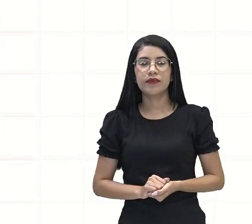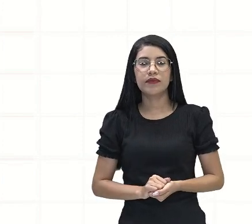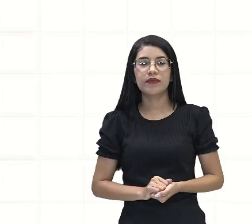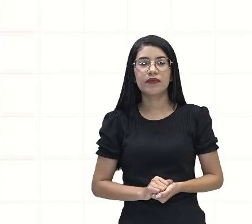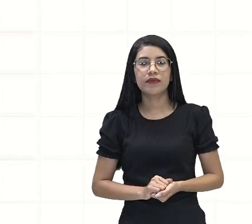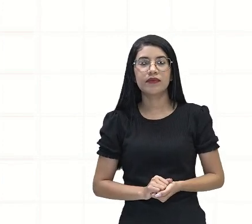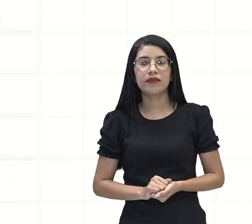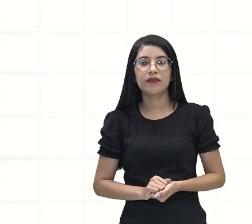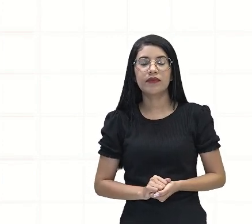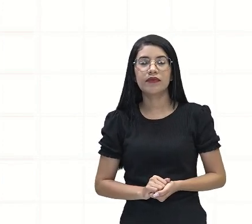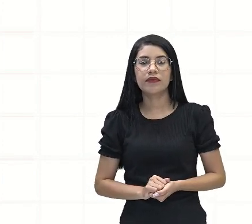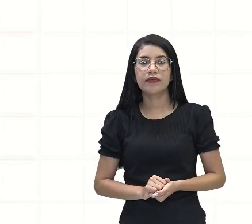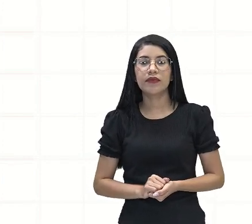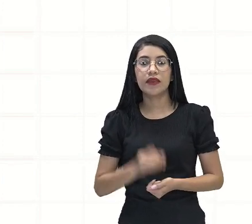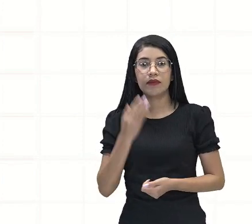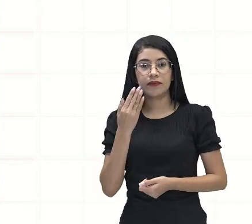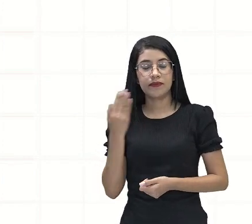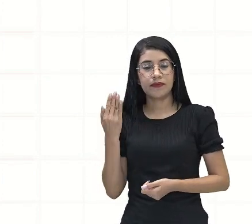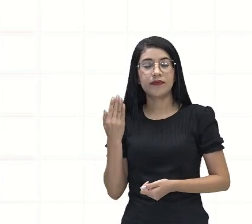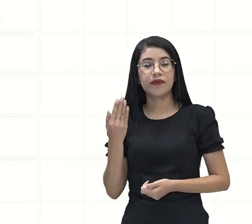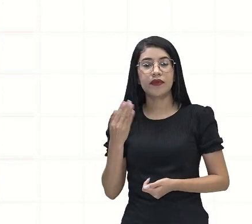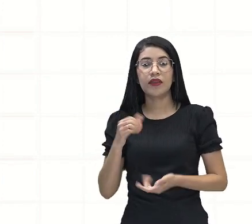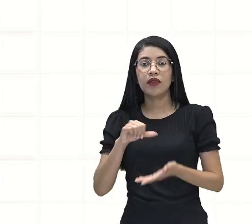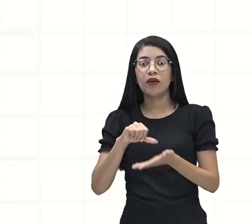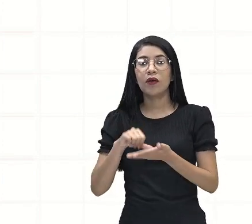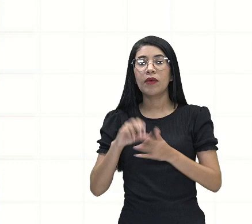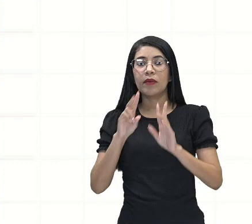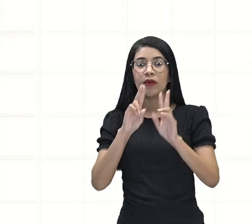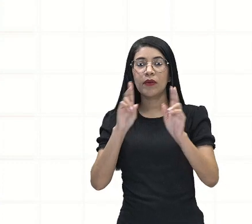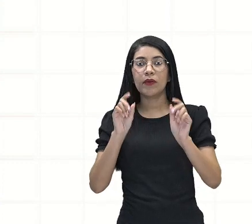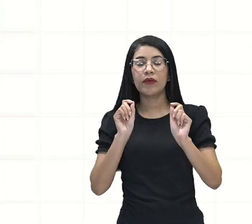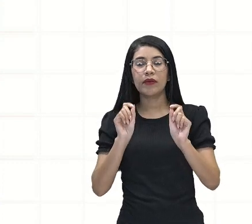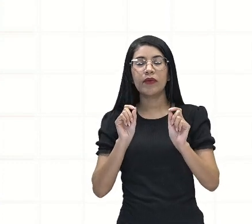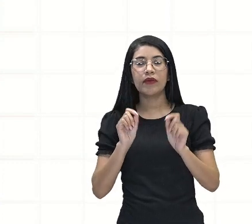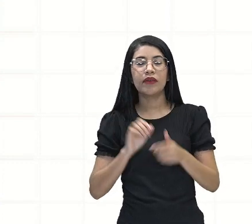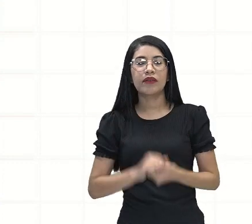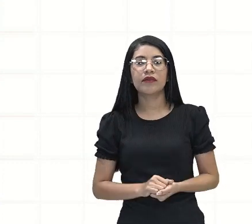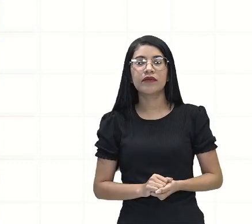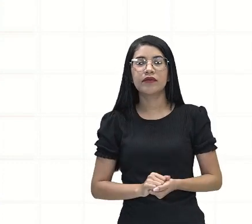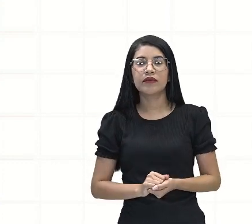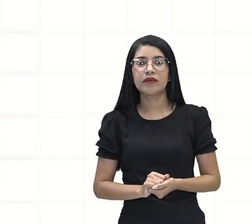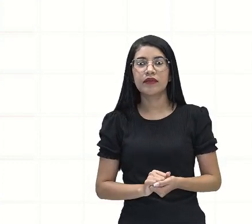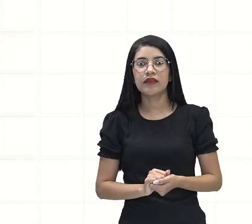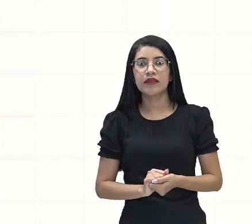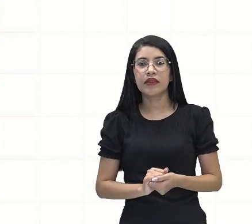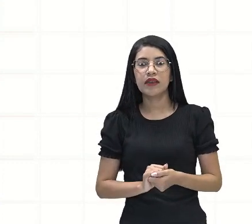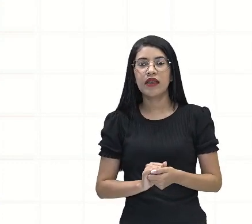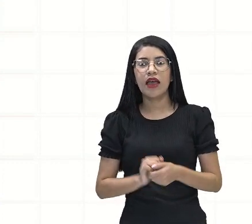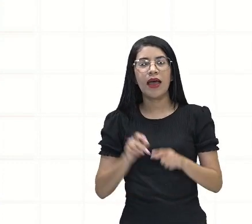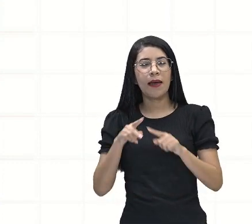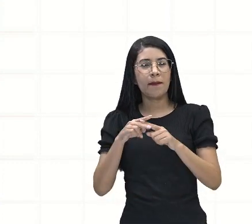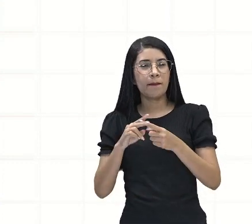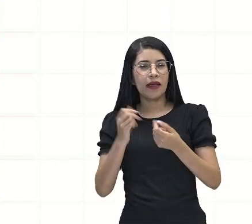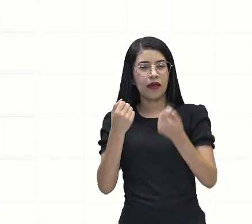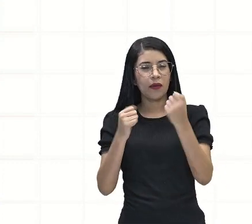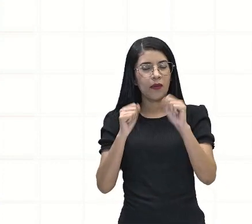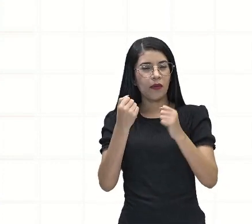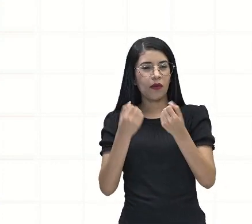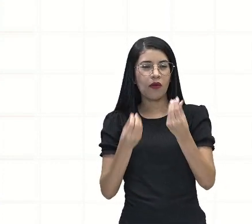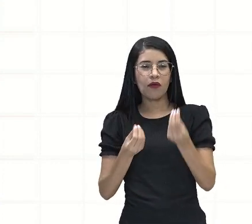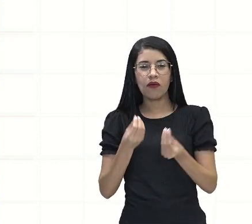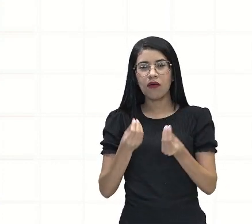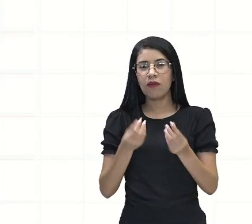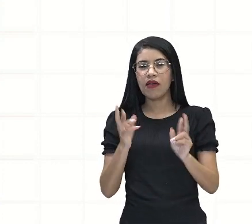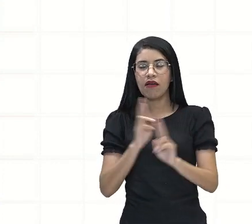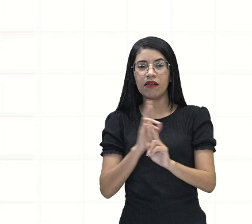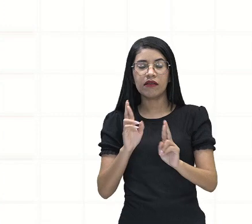gente tem aqui para vocês que a temática é a mecanização então Eh essa temática ela pode